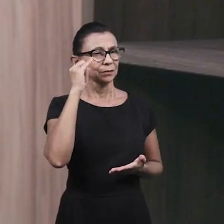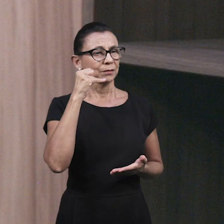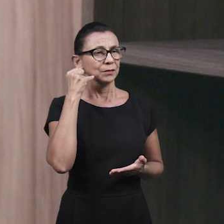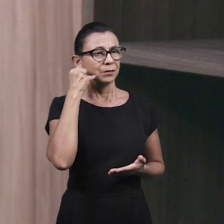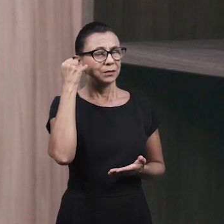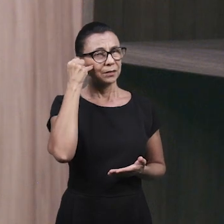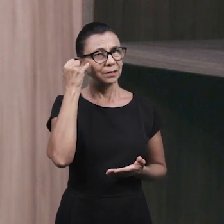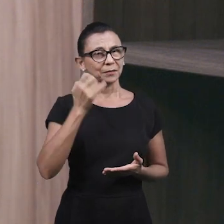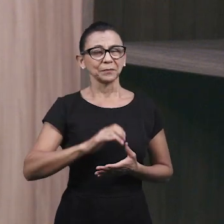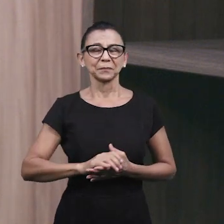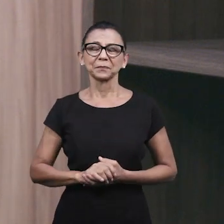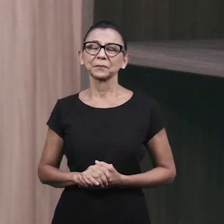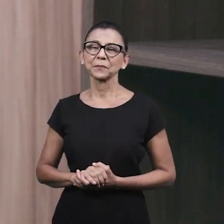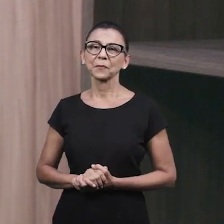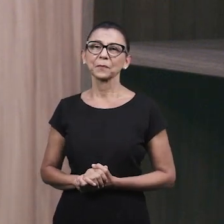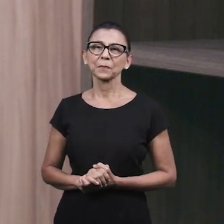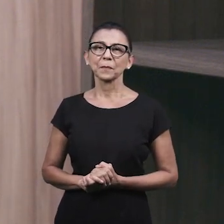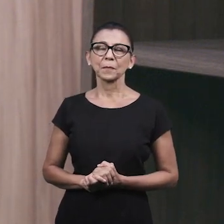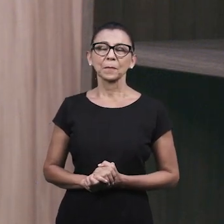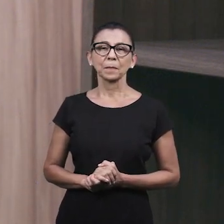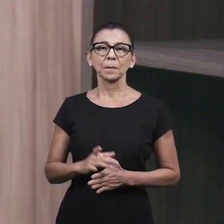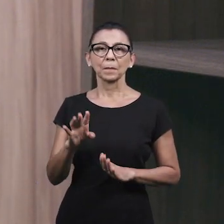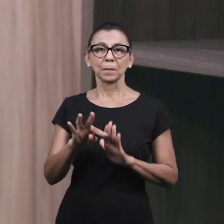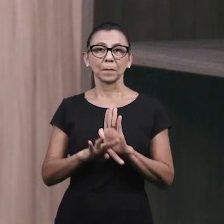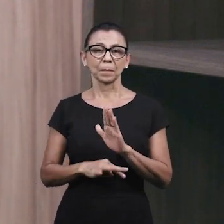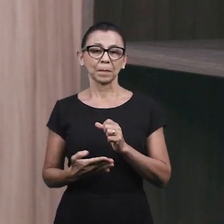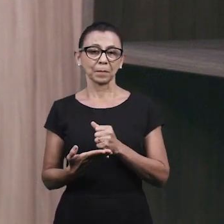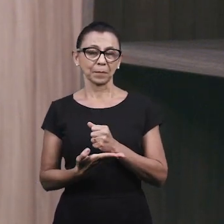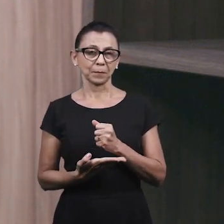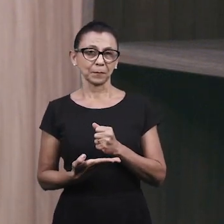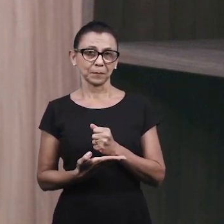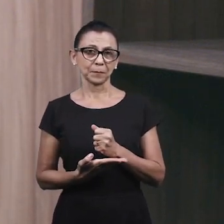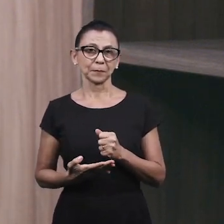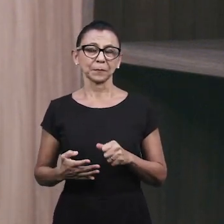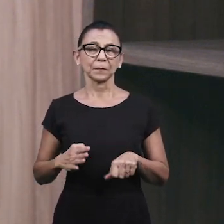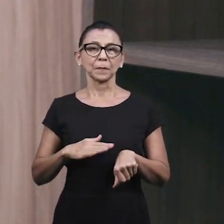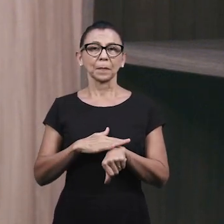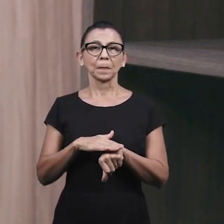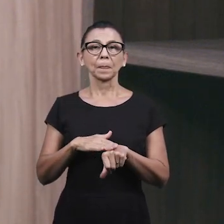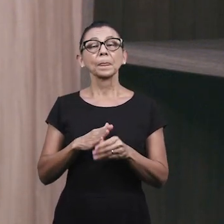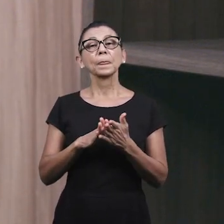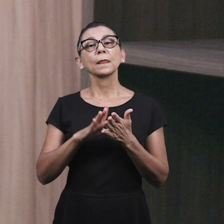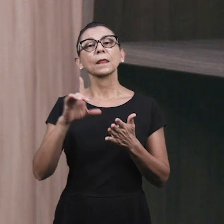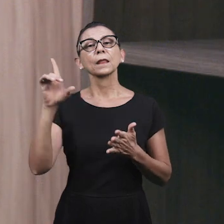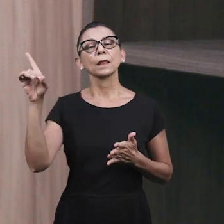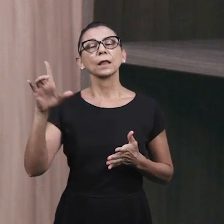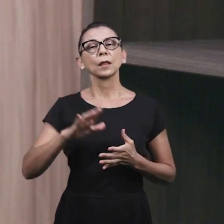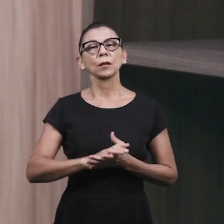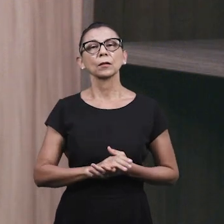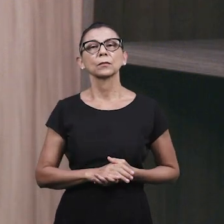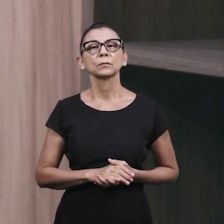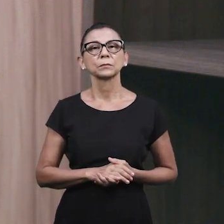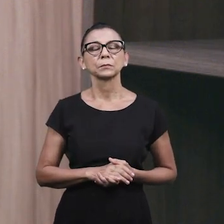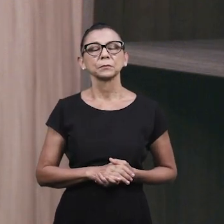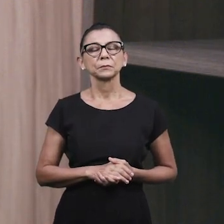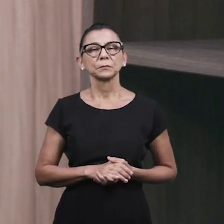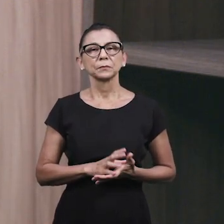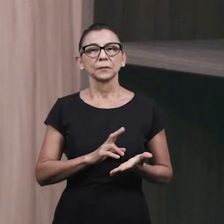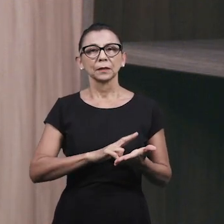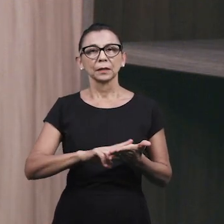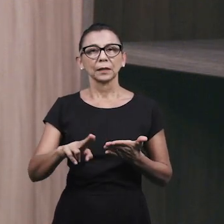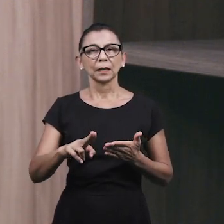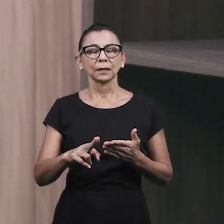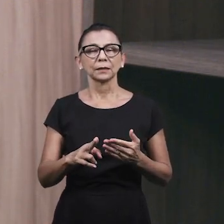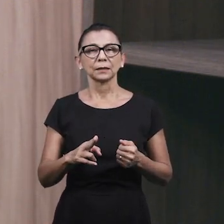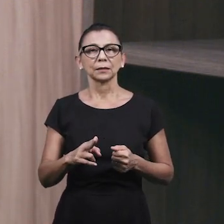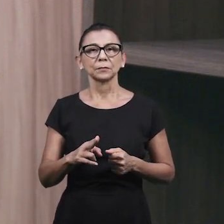vamos seguir e nós vamos seguir lendo o texto base para esta edição do Conversas Bíblicas, que se encontra na primeira carta de Paulo aos Coríntios,